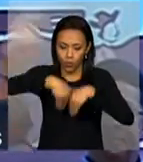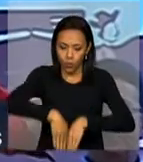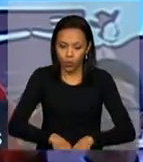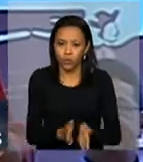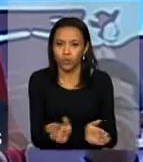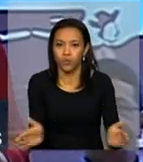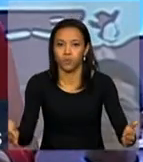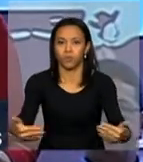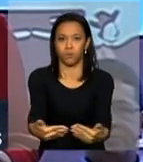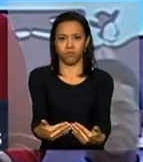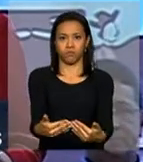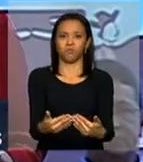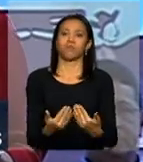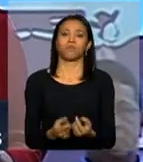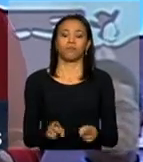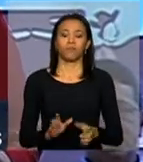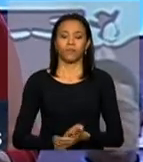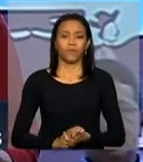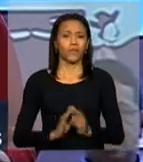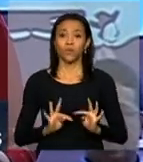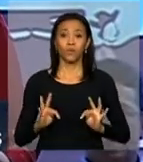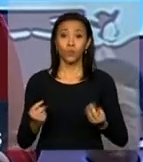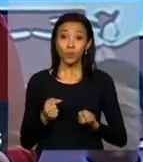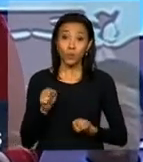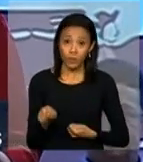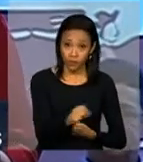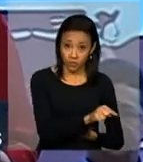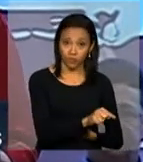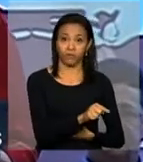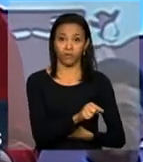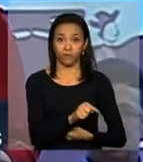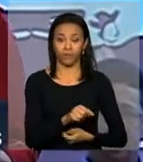as barraginhas, tudo isso.